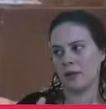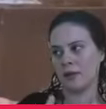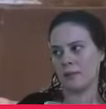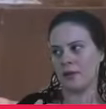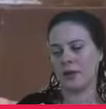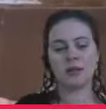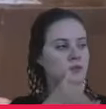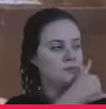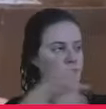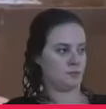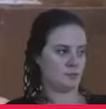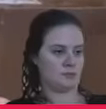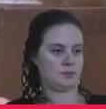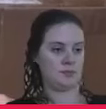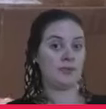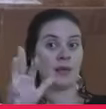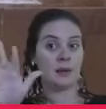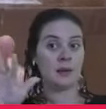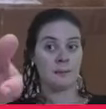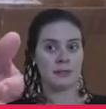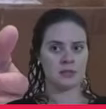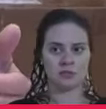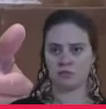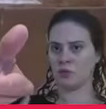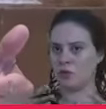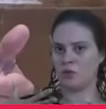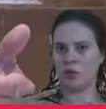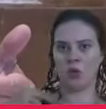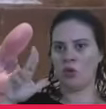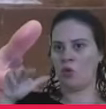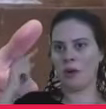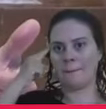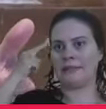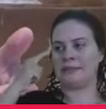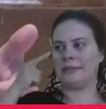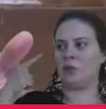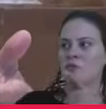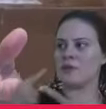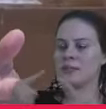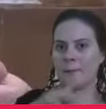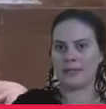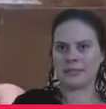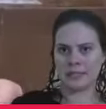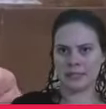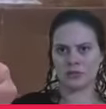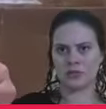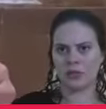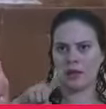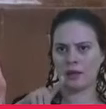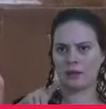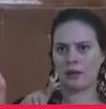e passou o telefone para Presidente para mim foi uma surpresa nunca imaginei falar com presidente da república naquele momento